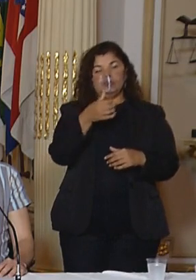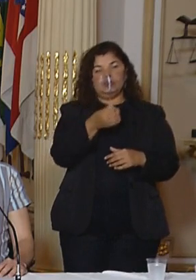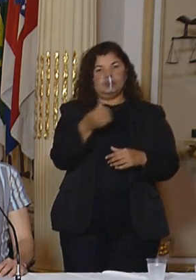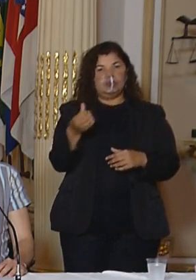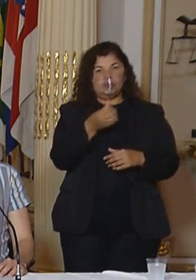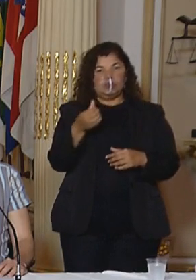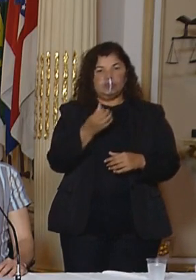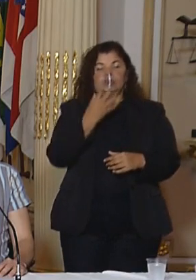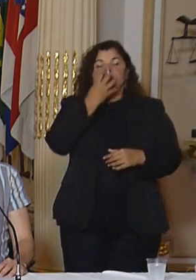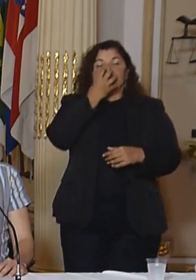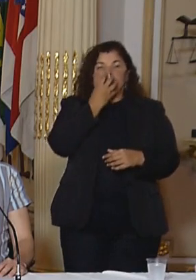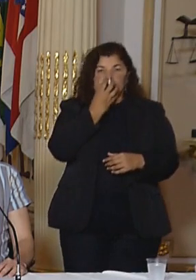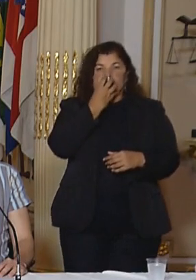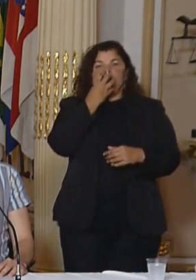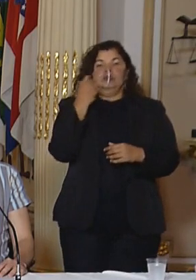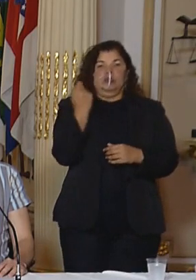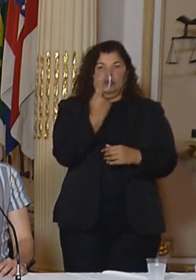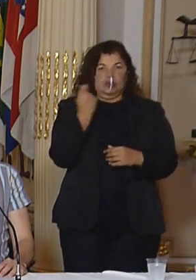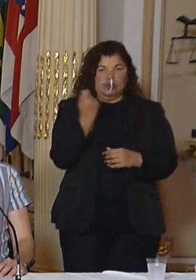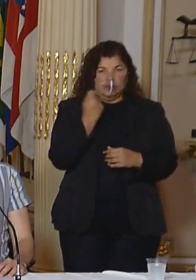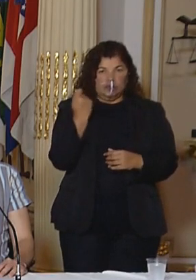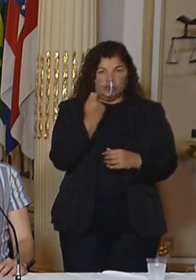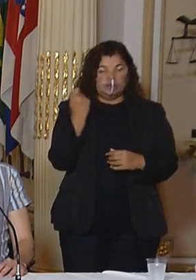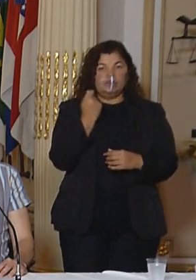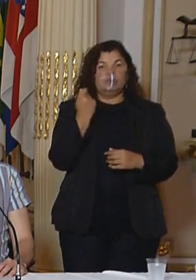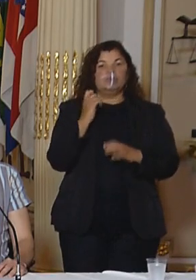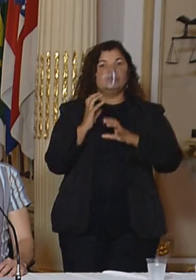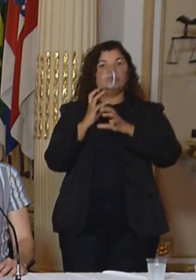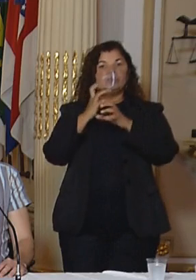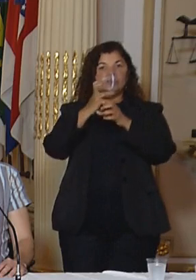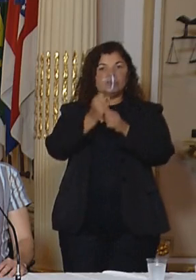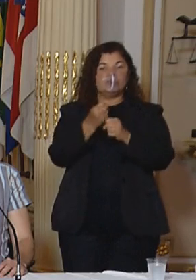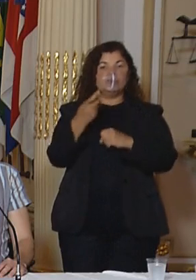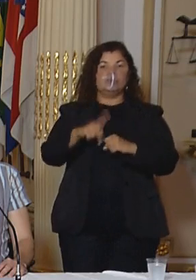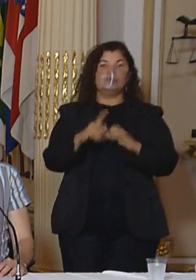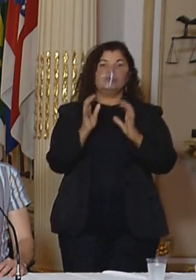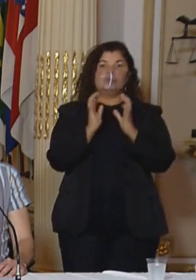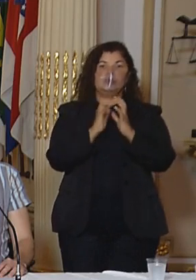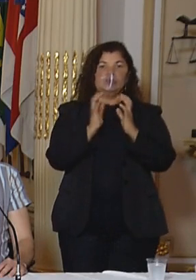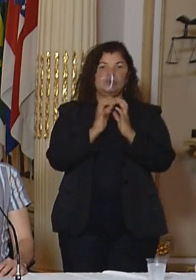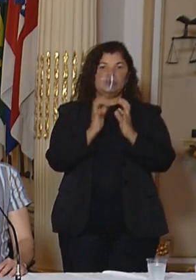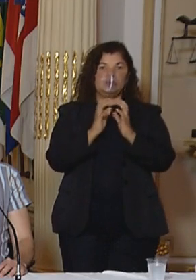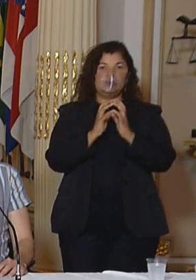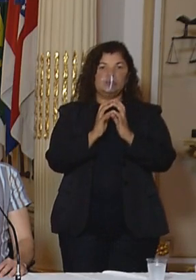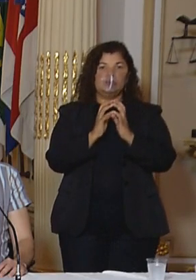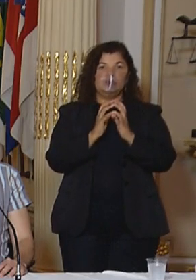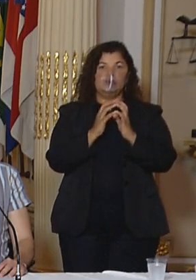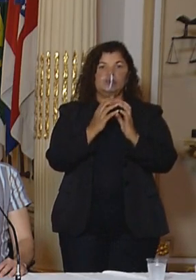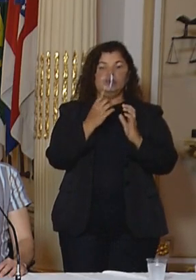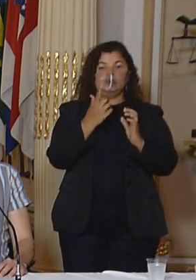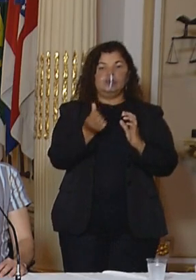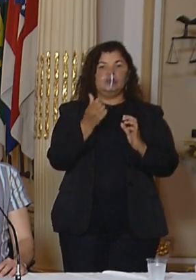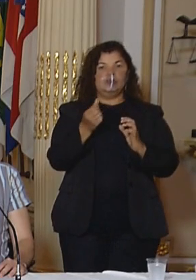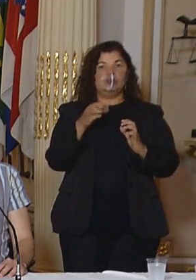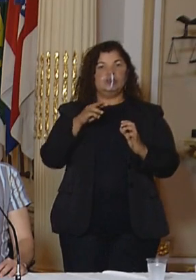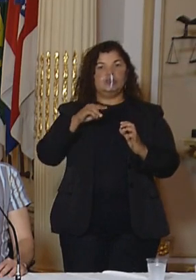síndrome respiratória aguda grave, totalizamos aqui na cidade do Recife quase 16 mil,